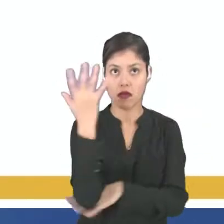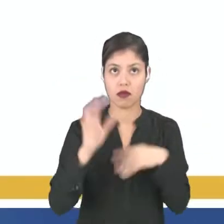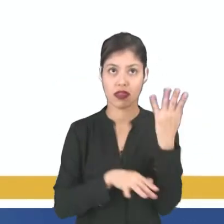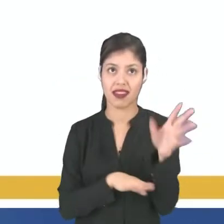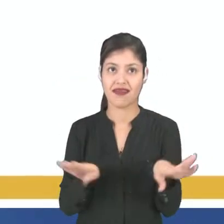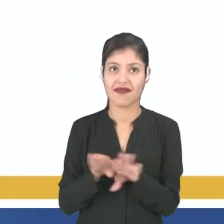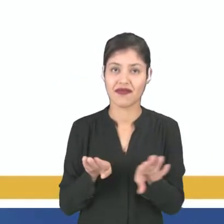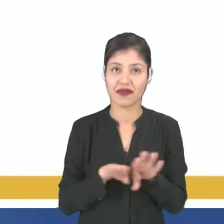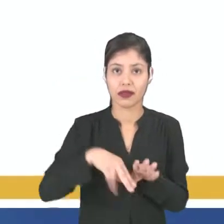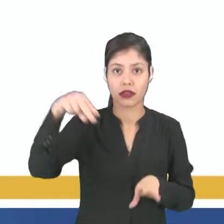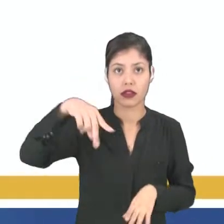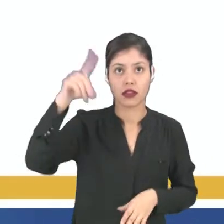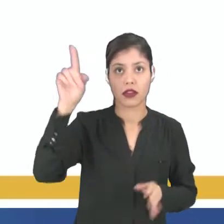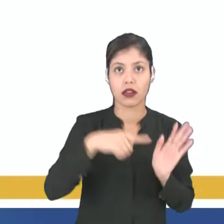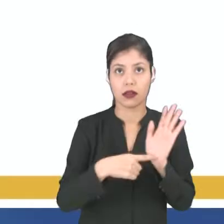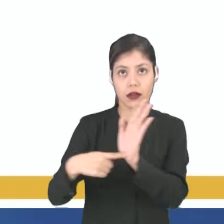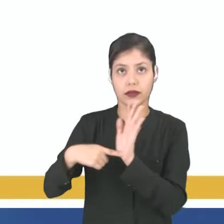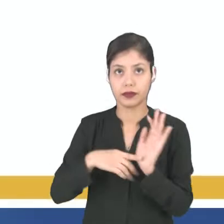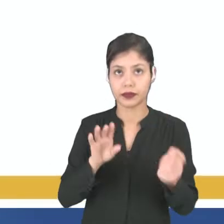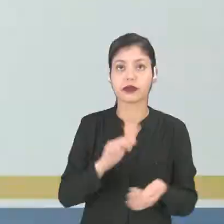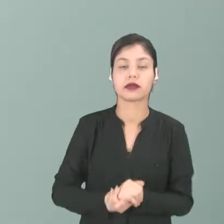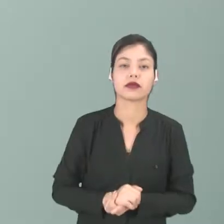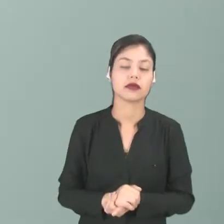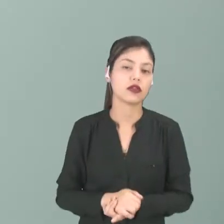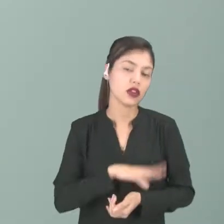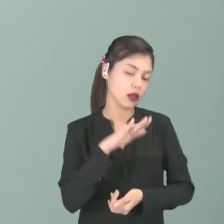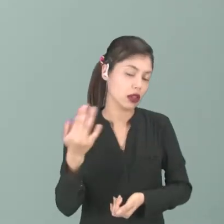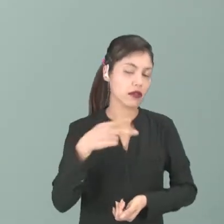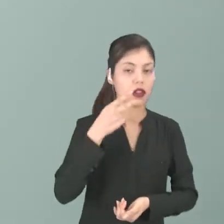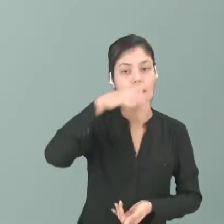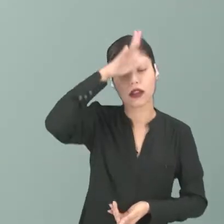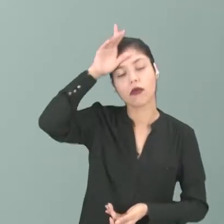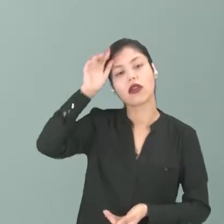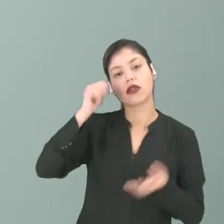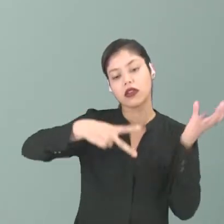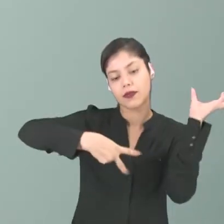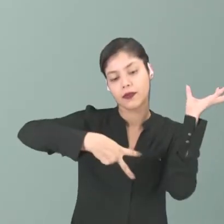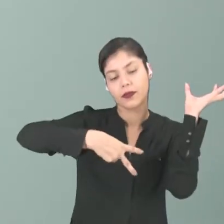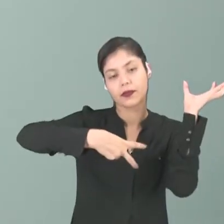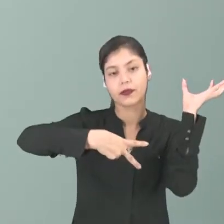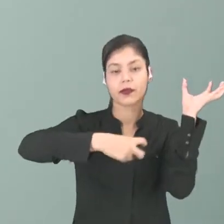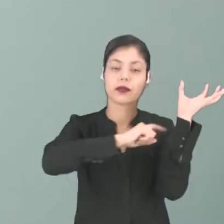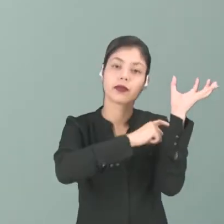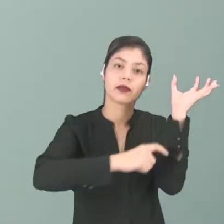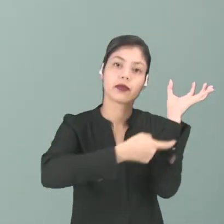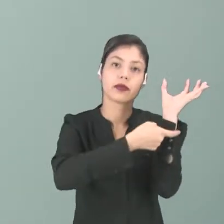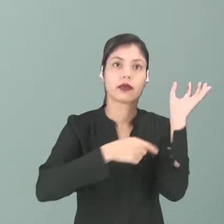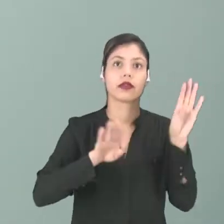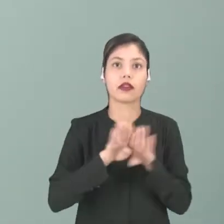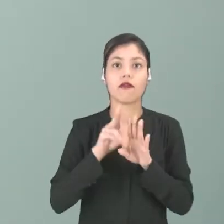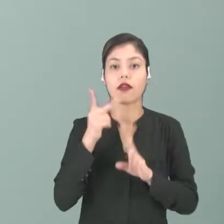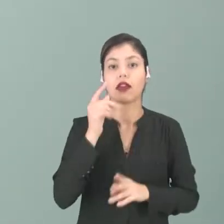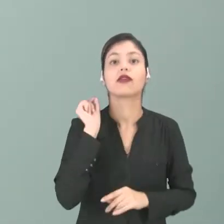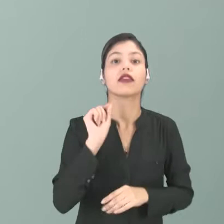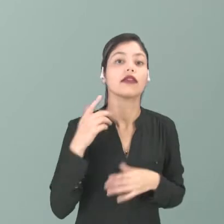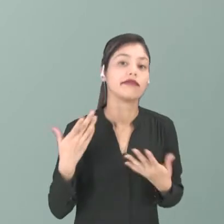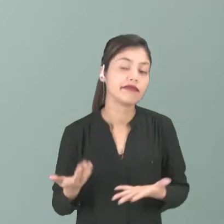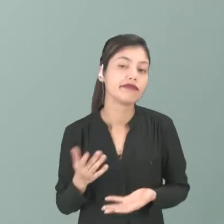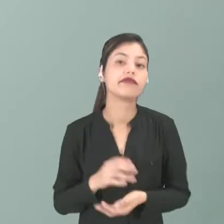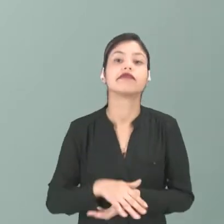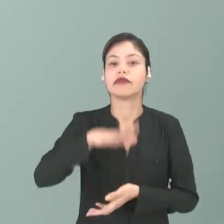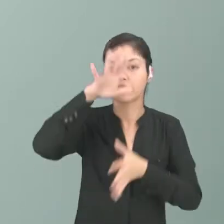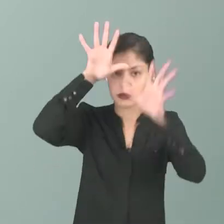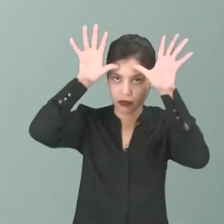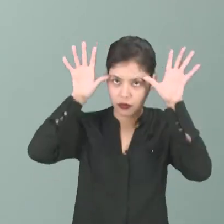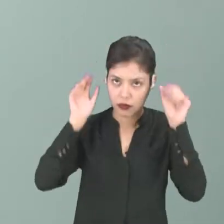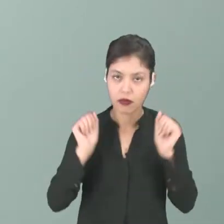gente fala de Amazônia, a questão da exploração da borracha, nós estamos falando sim da questão do